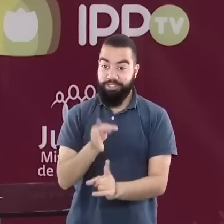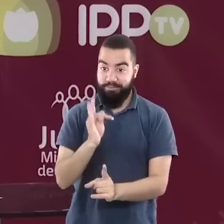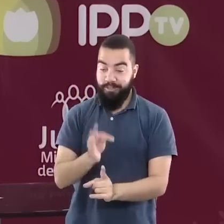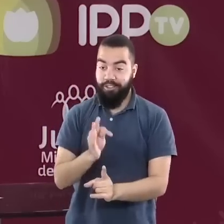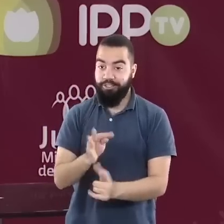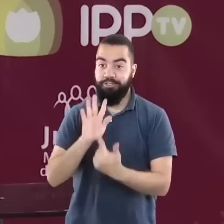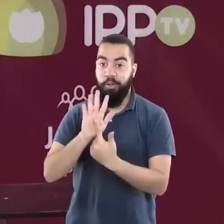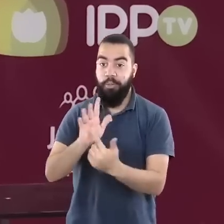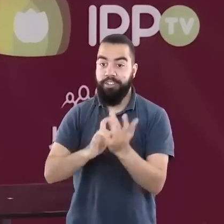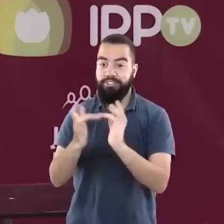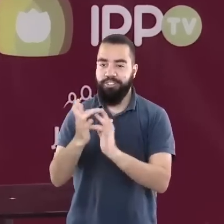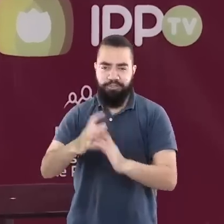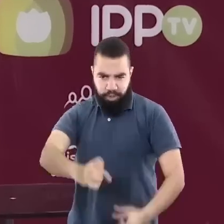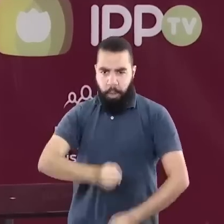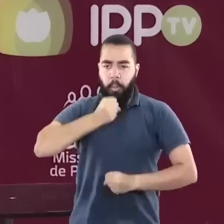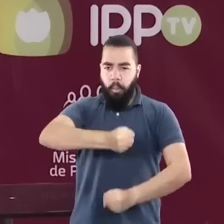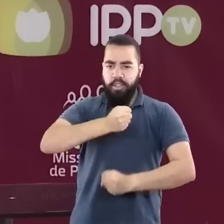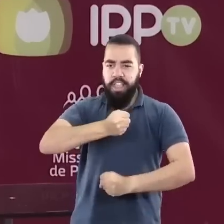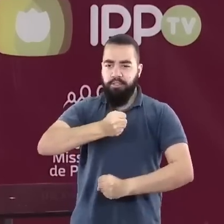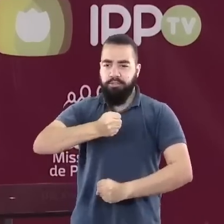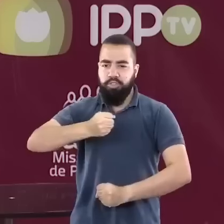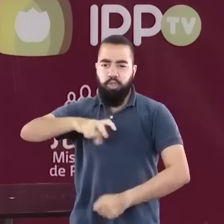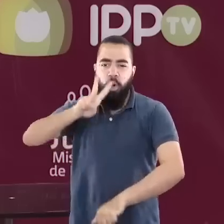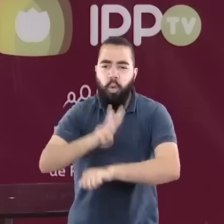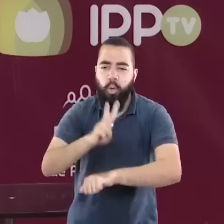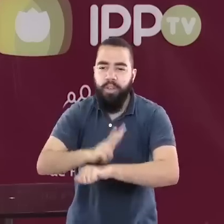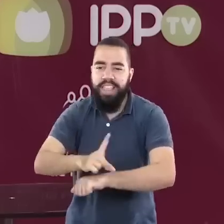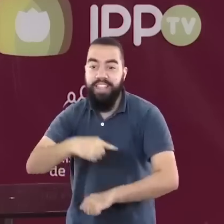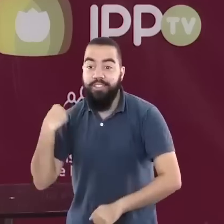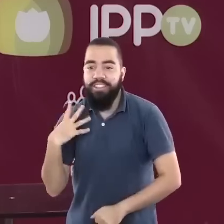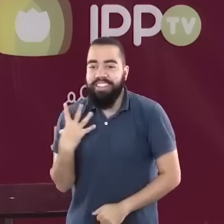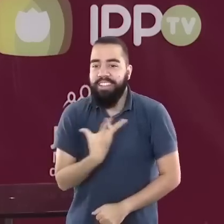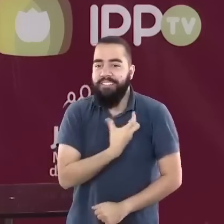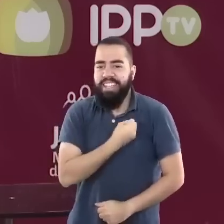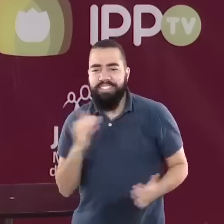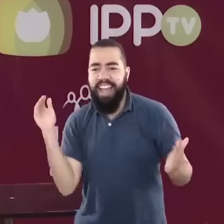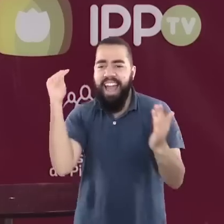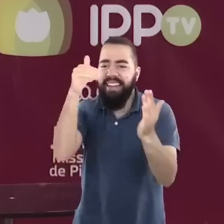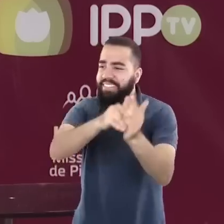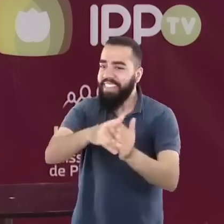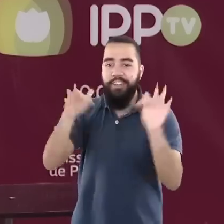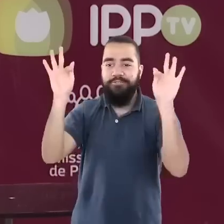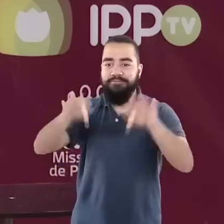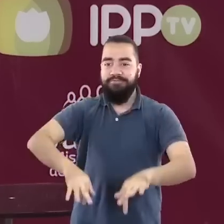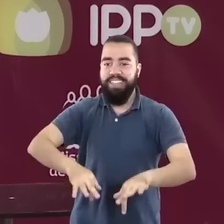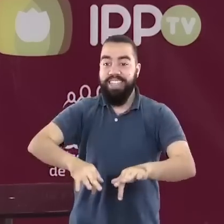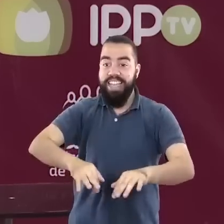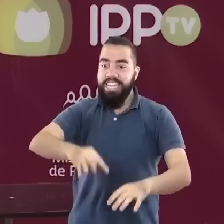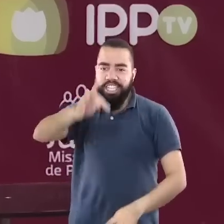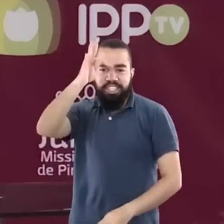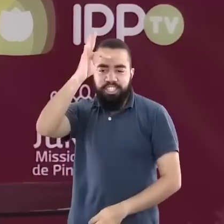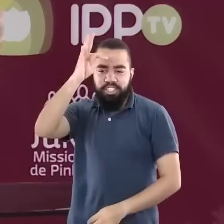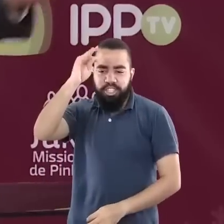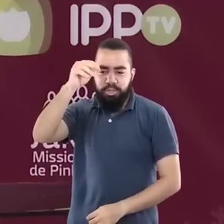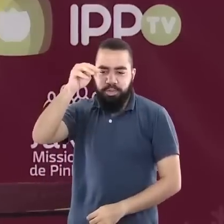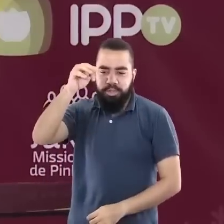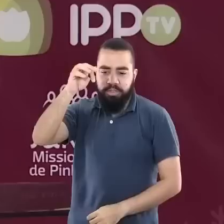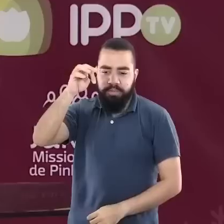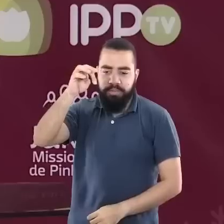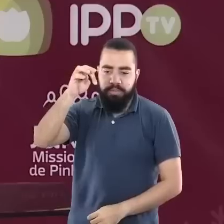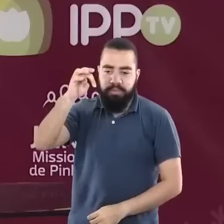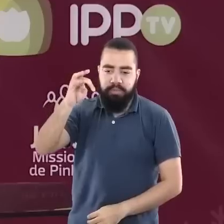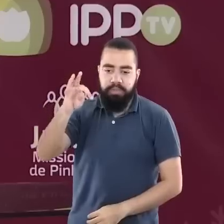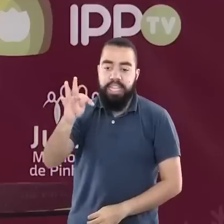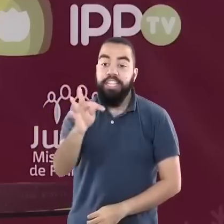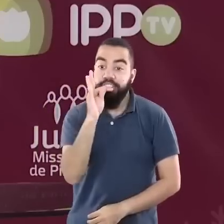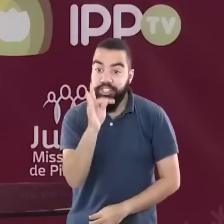Jesus como aquele que é poderoso para guardar o Nosso tesouro até o dia final títulos apresenta Jesus como nosso